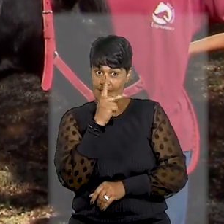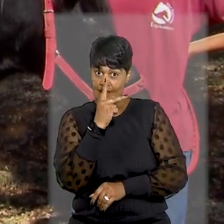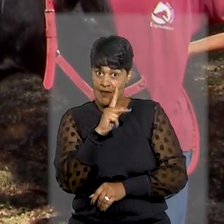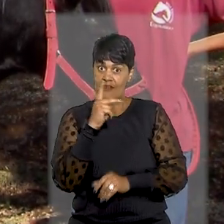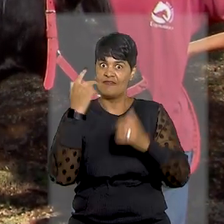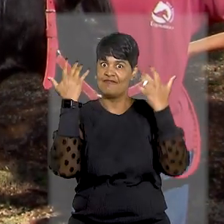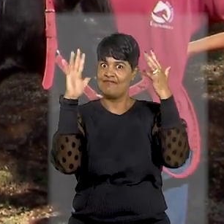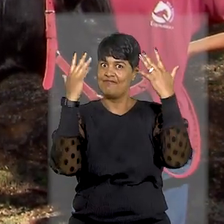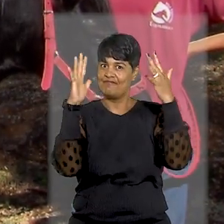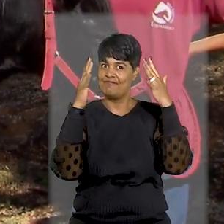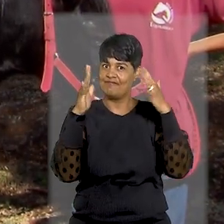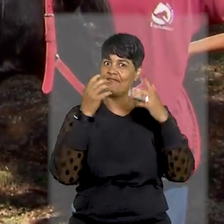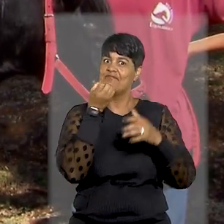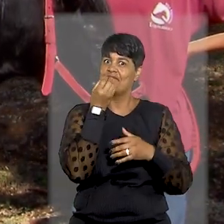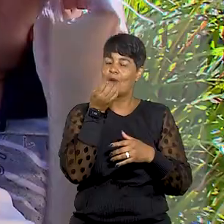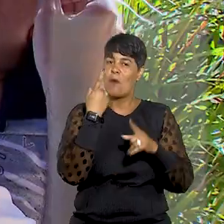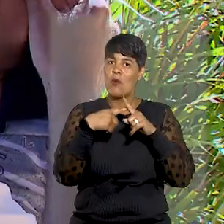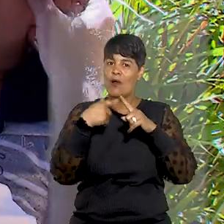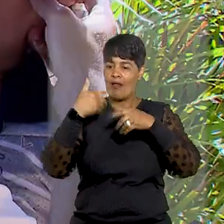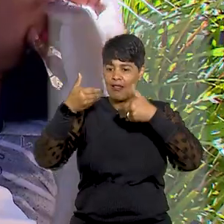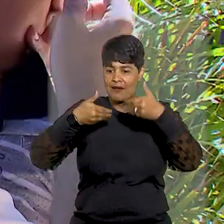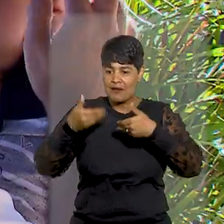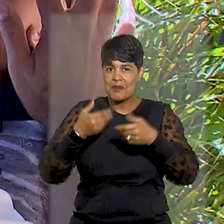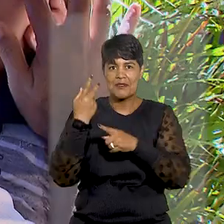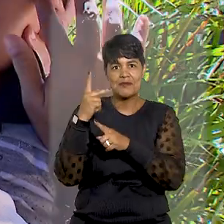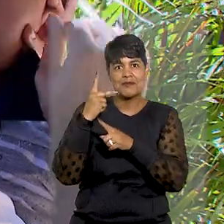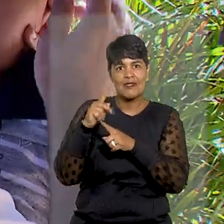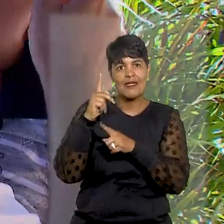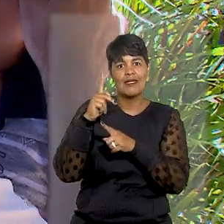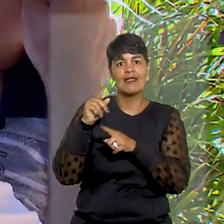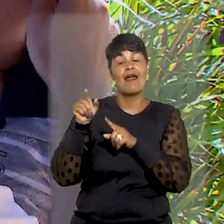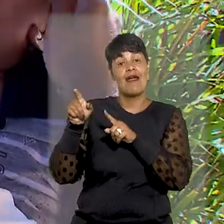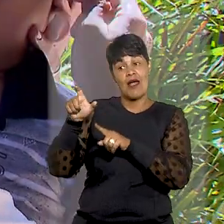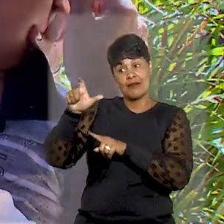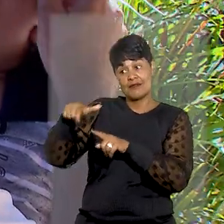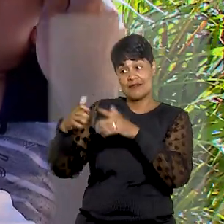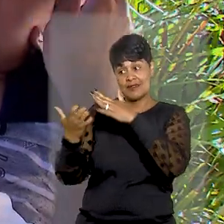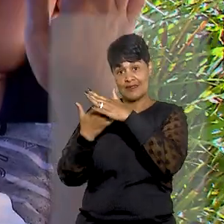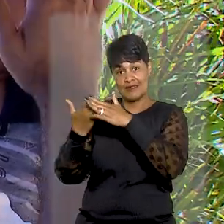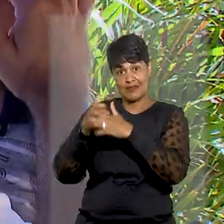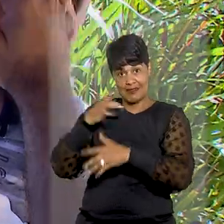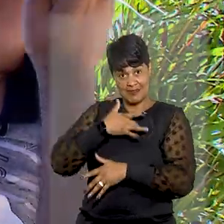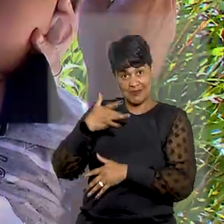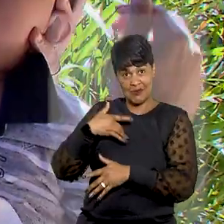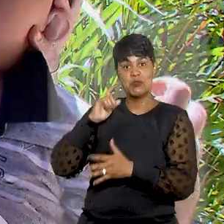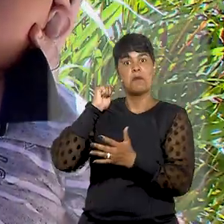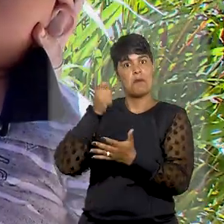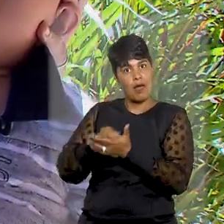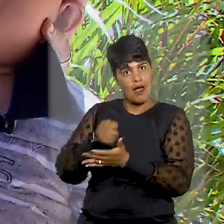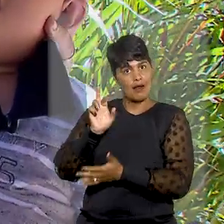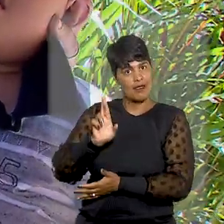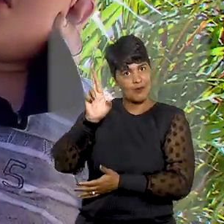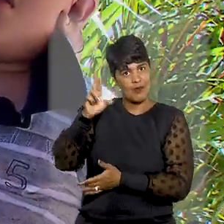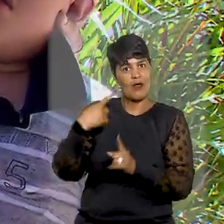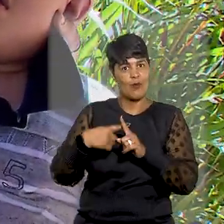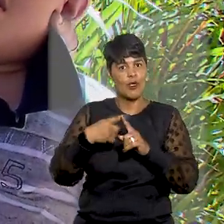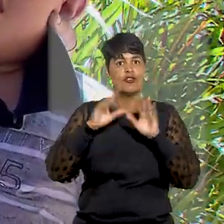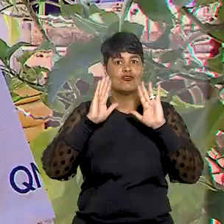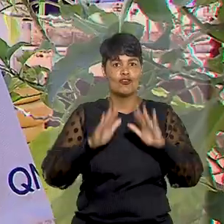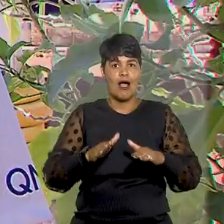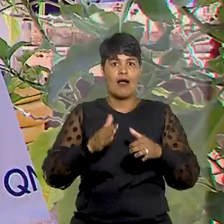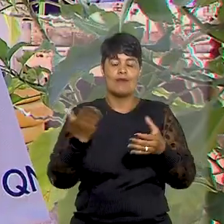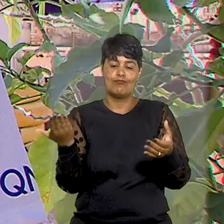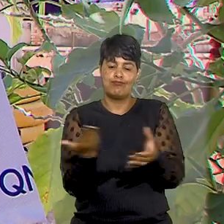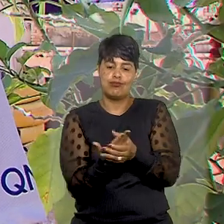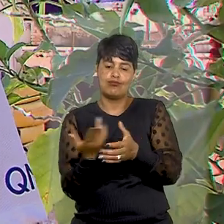comemora os resultados do tratamento que é custeado pelo plano de saúde da família depois de uma liminar favorável da Justiça